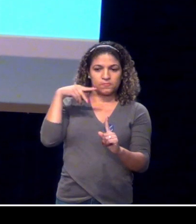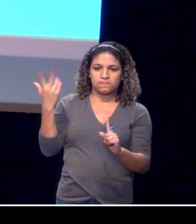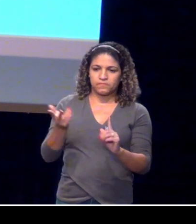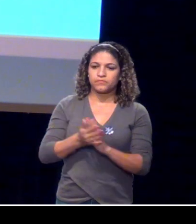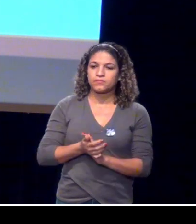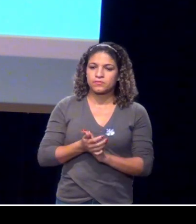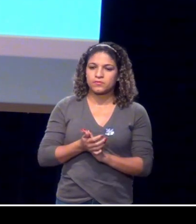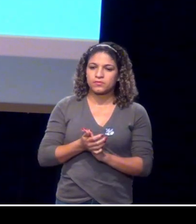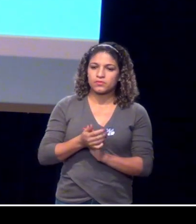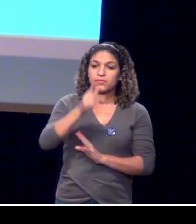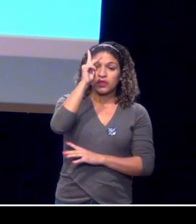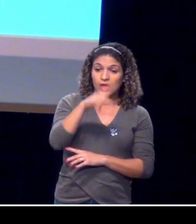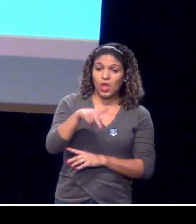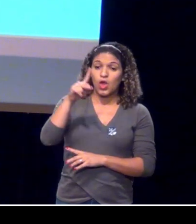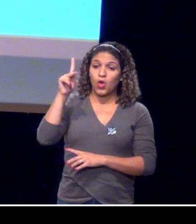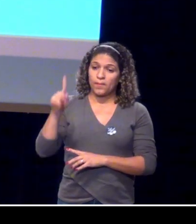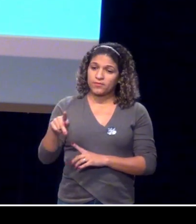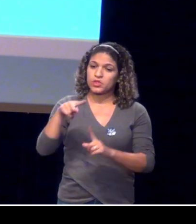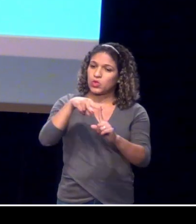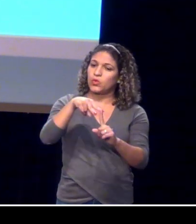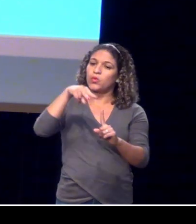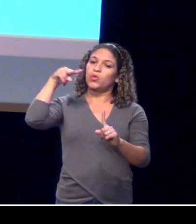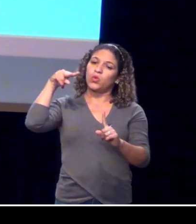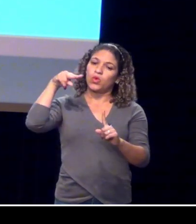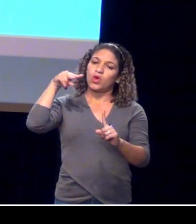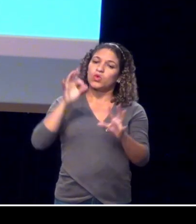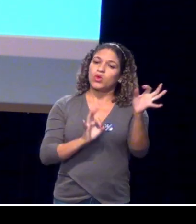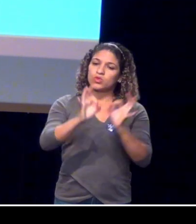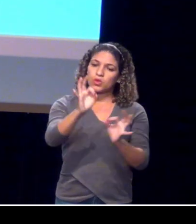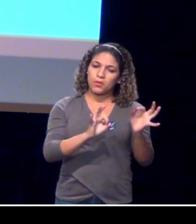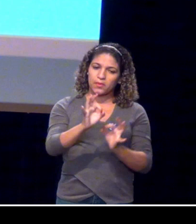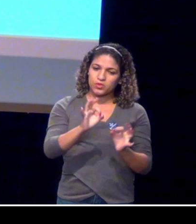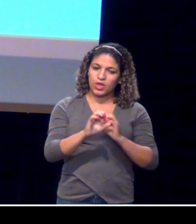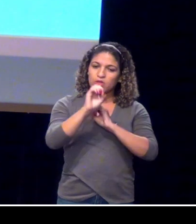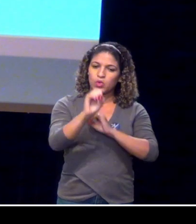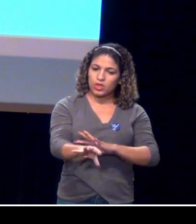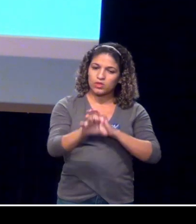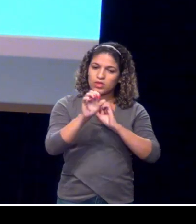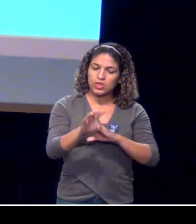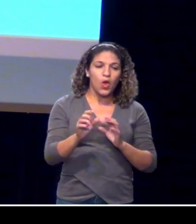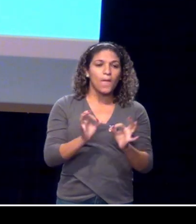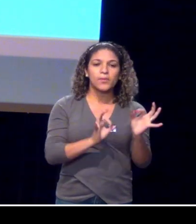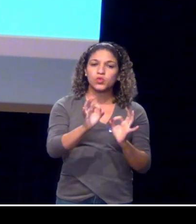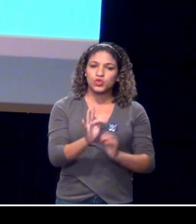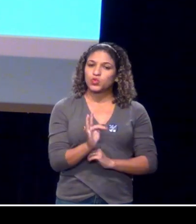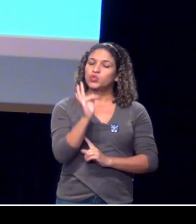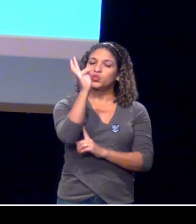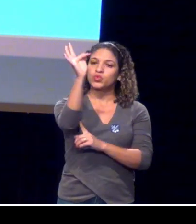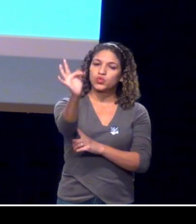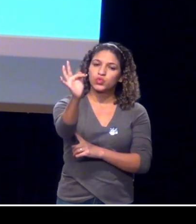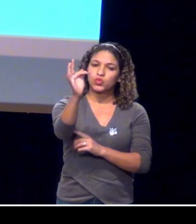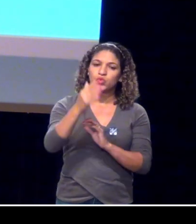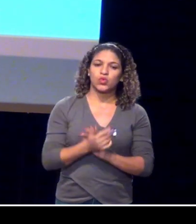O professor e o seu excedente de visão sobre o seu projeto educacional, seu projeto de futuro,